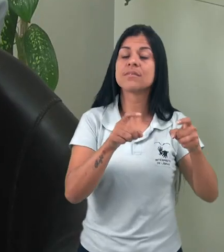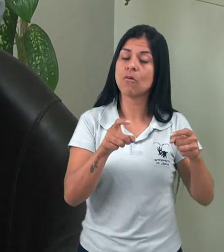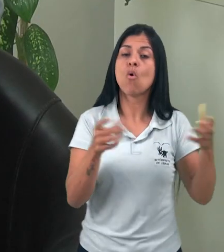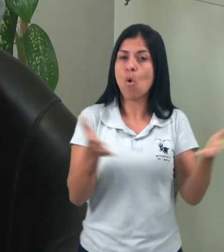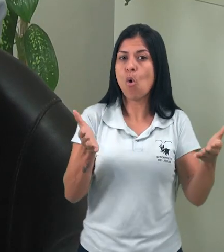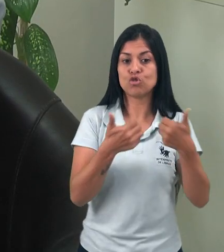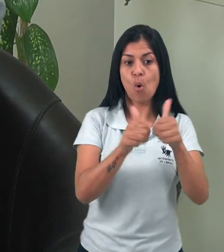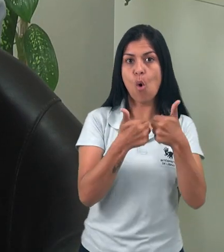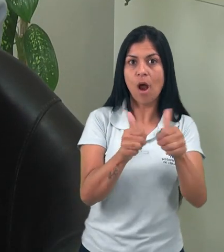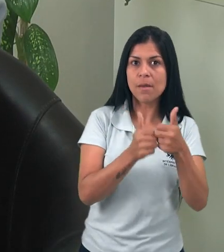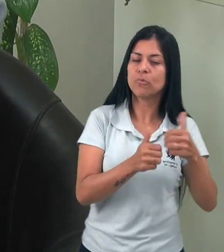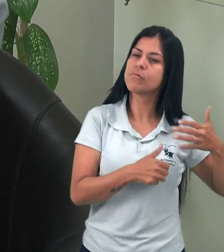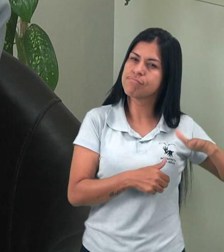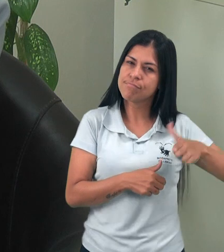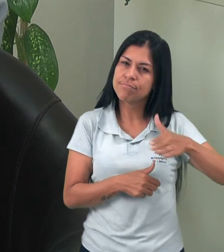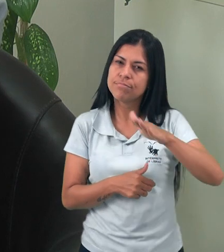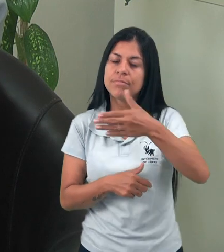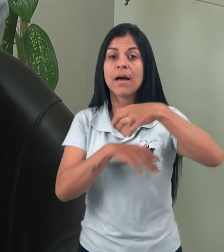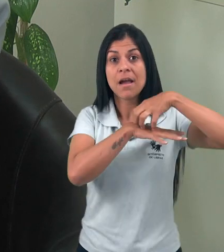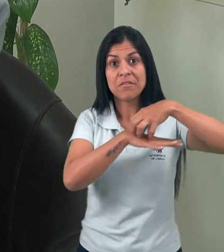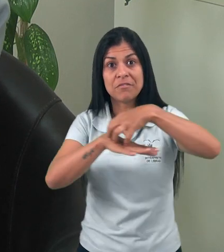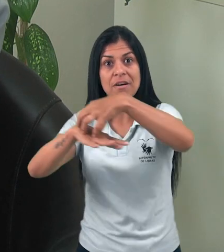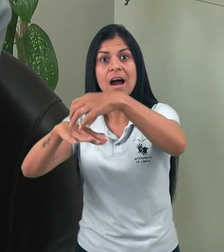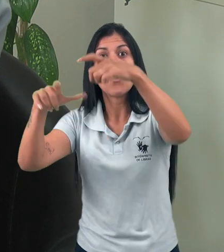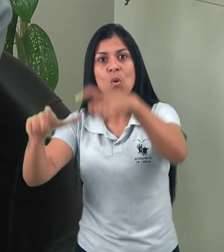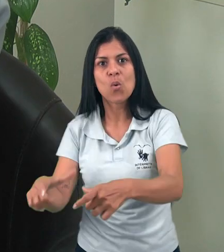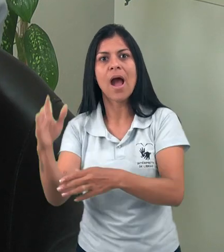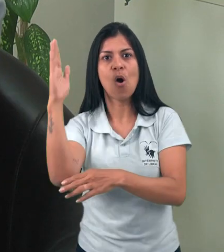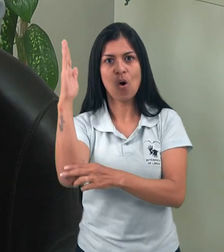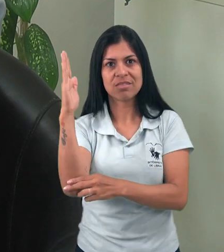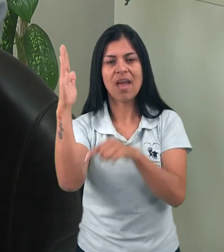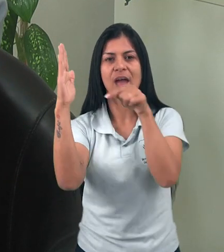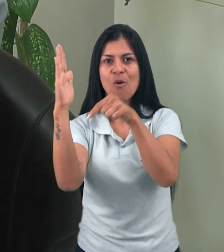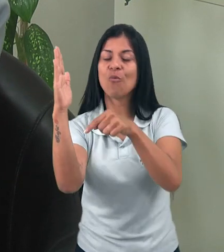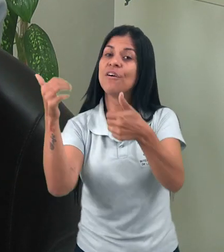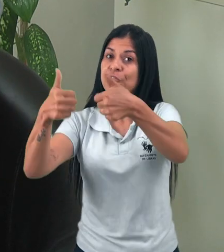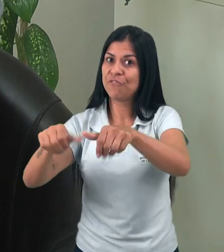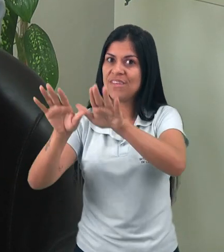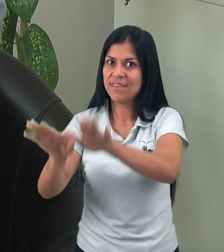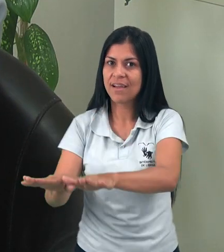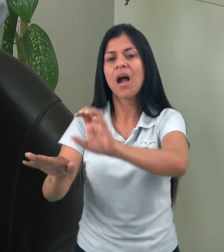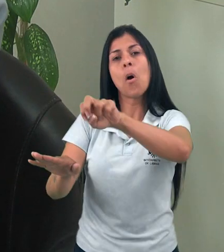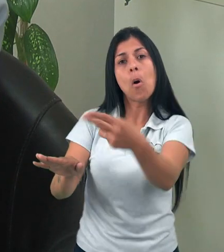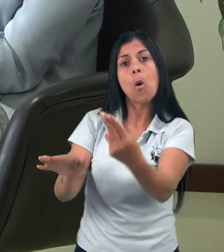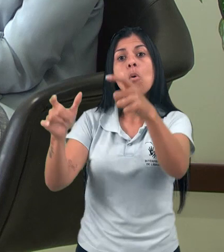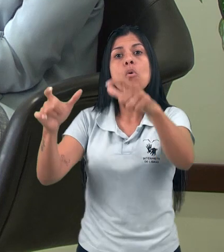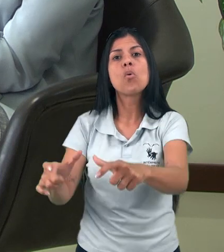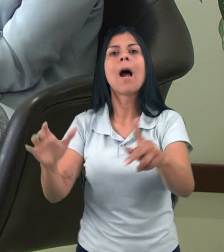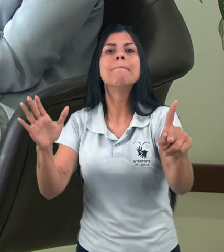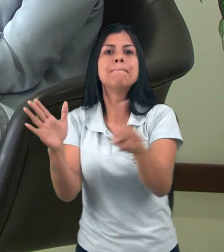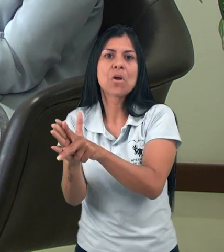Então, hoje eles viajam de ônibus, na maior parte eles ficam hospedados em hotel. Quando não tem hotel, eles ficam